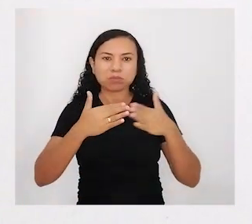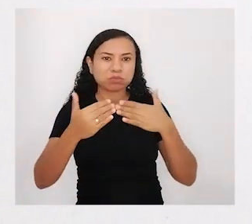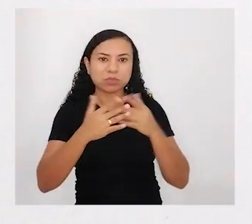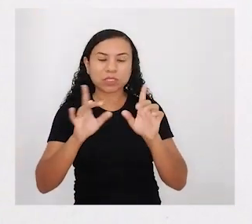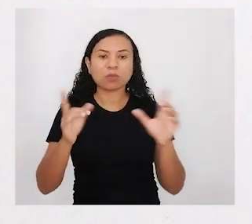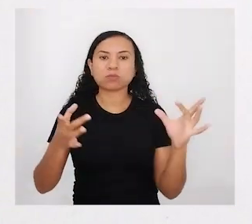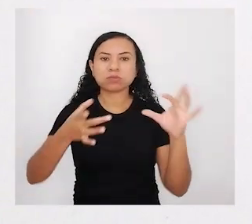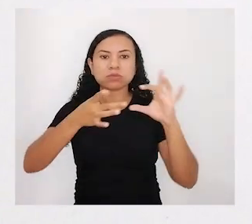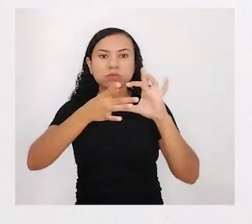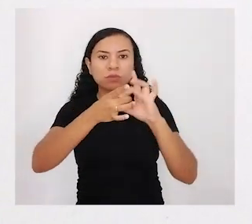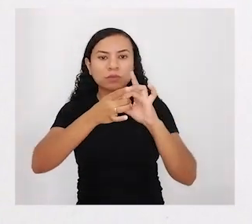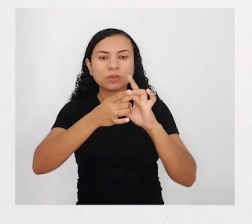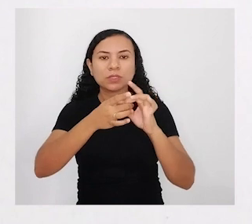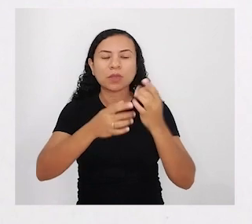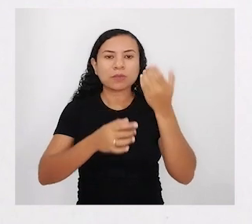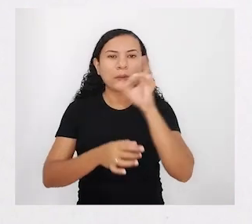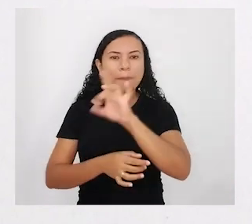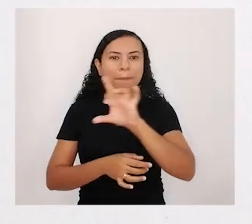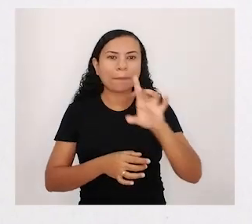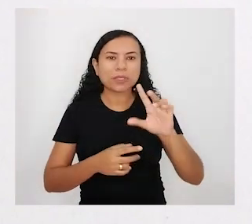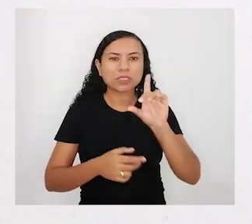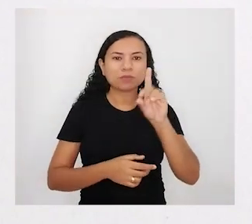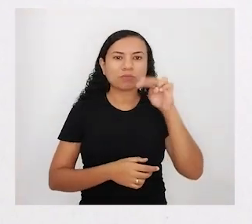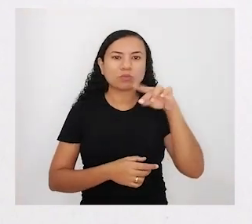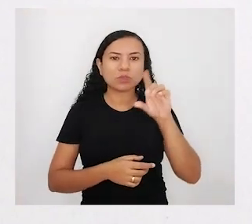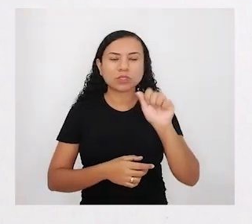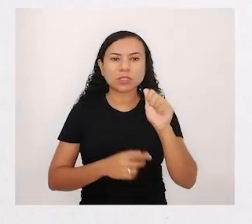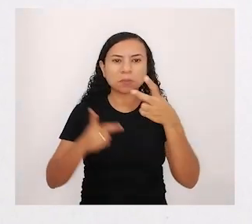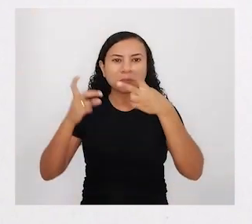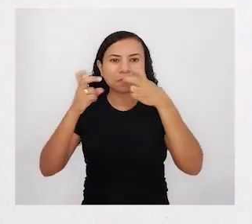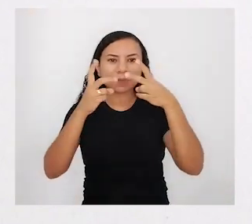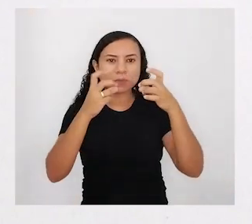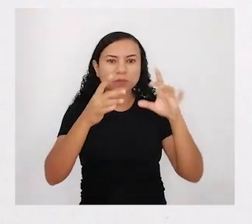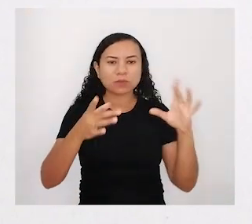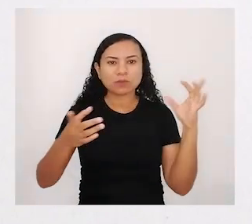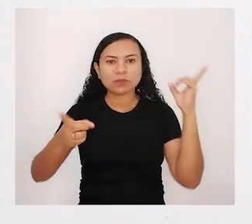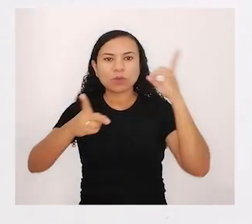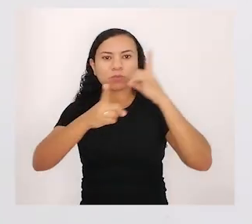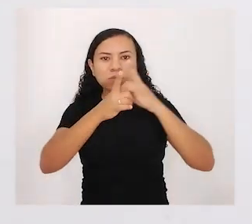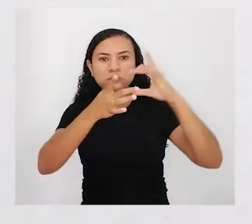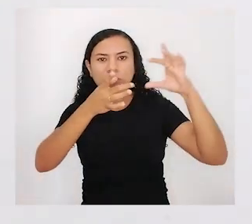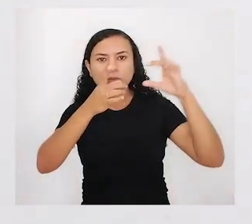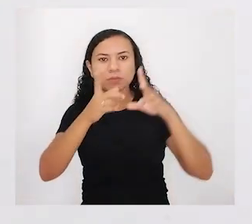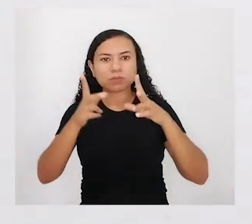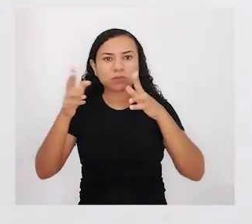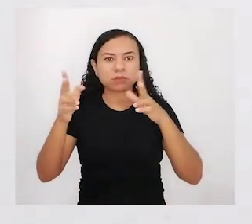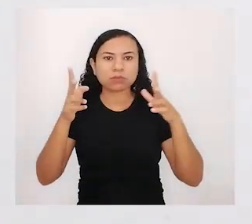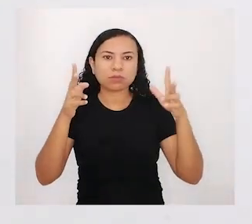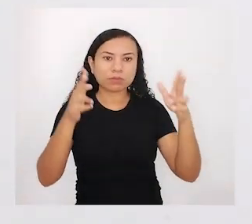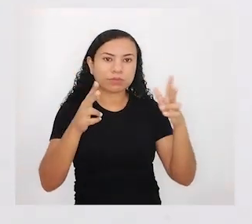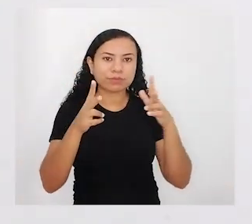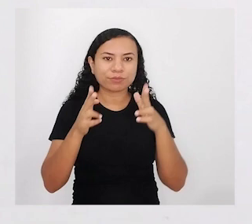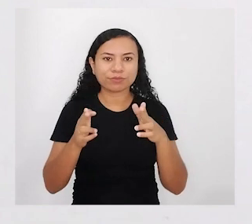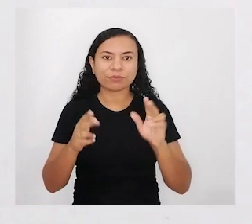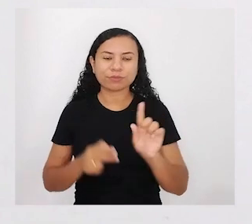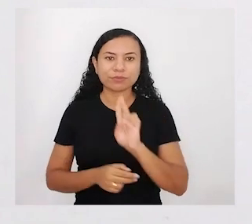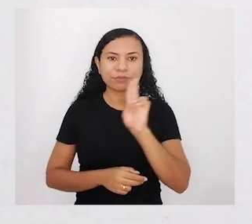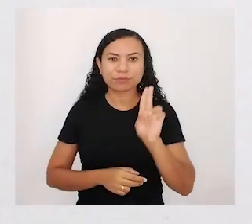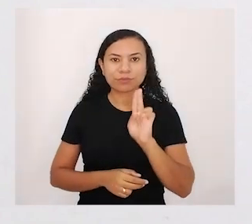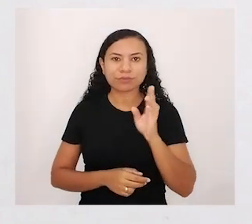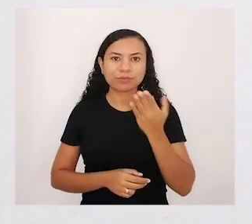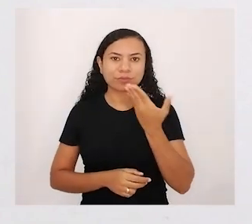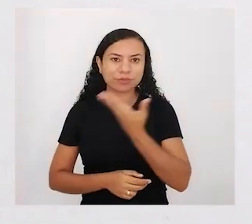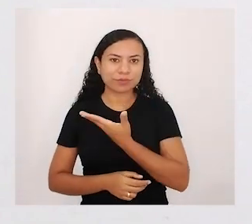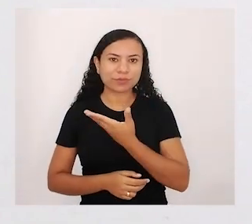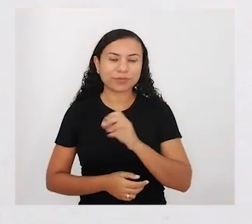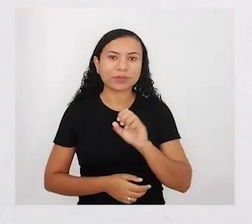reconhecem porções específicas do DNA, sequências de 4 a 6 bases, que são chamadas de sítios de restrição. Outra característica